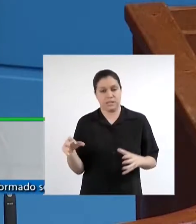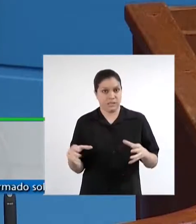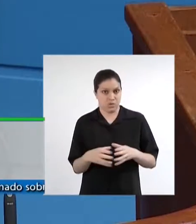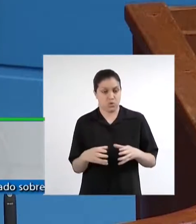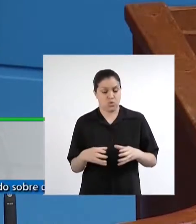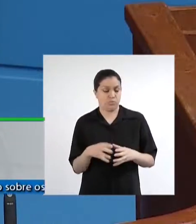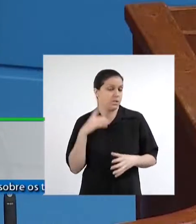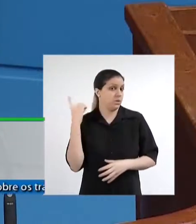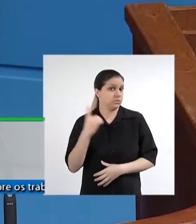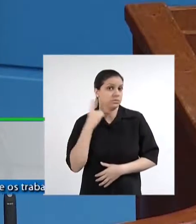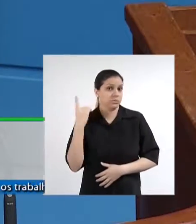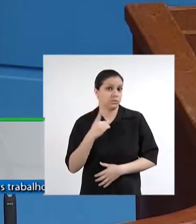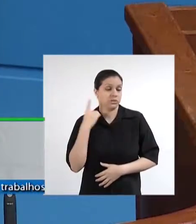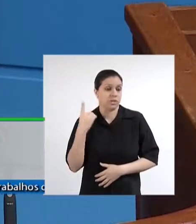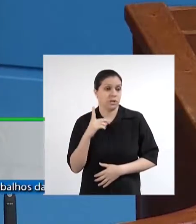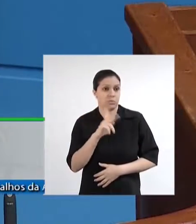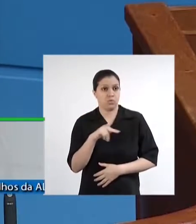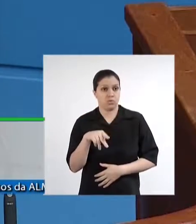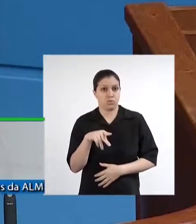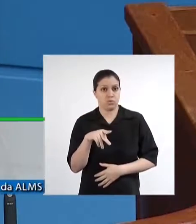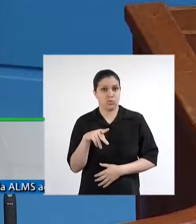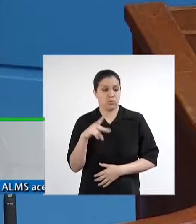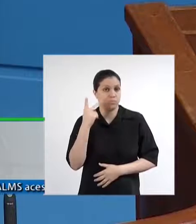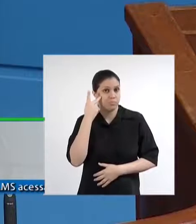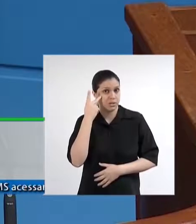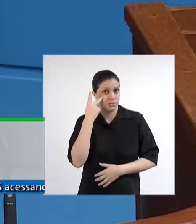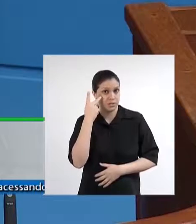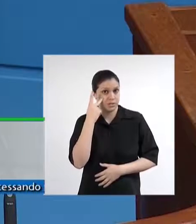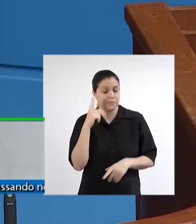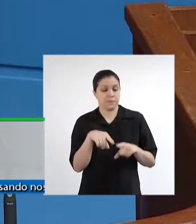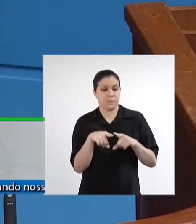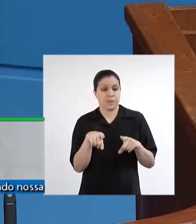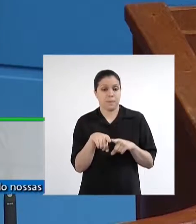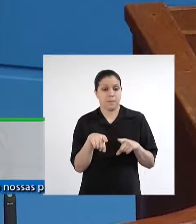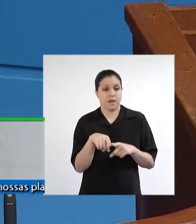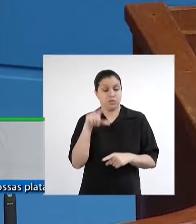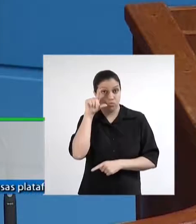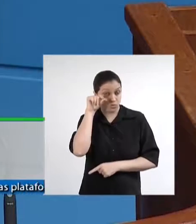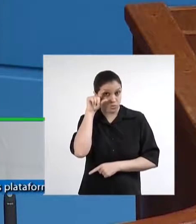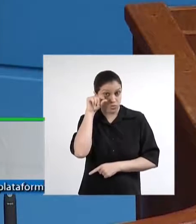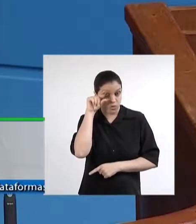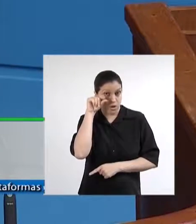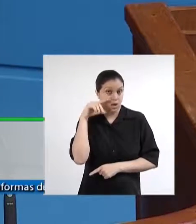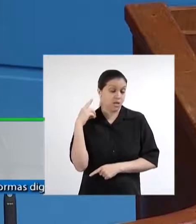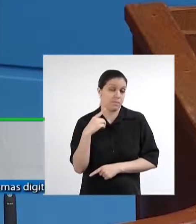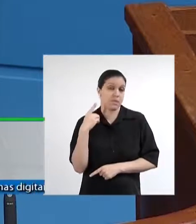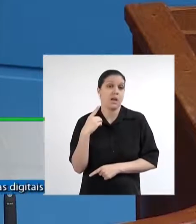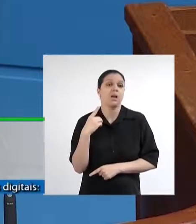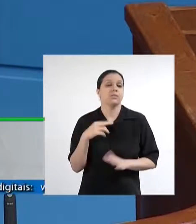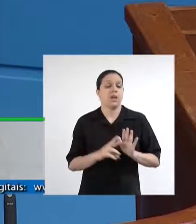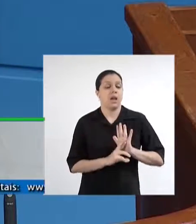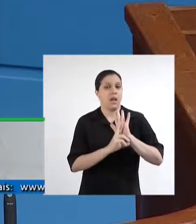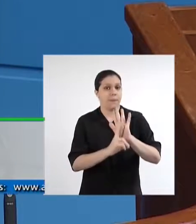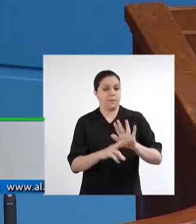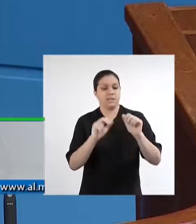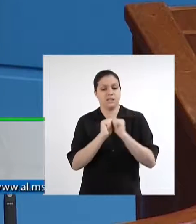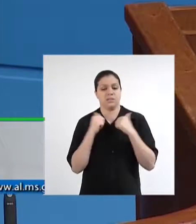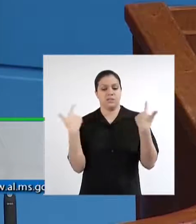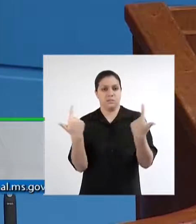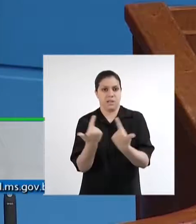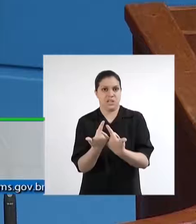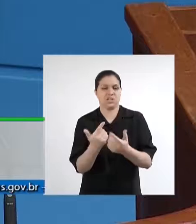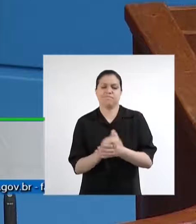comissão, deputado professor Pedro Kemp e deputado Gerson Claro, representando a Assembleia Legislativa nesse